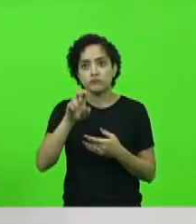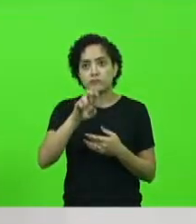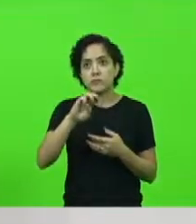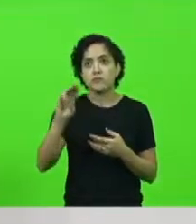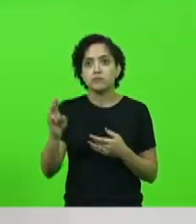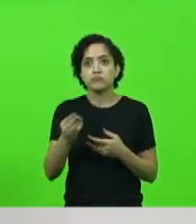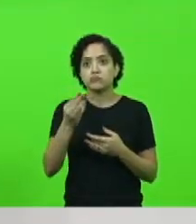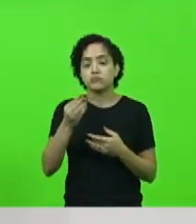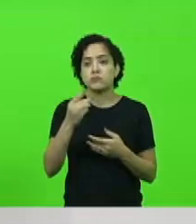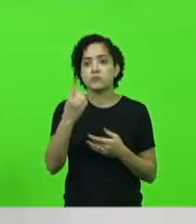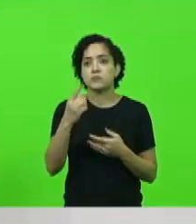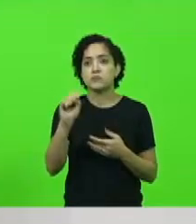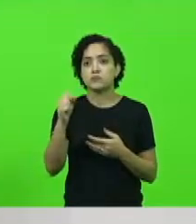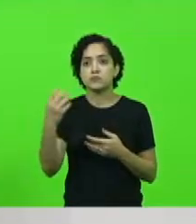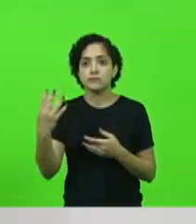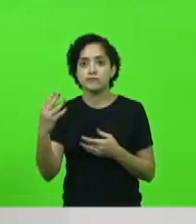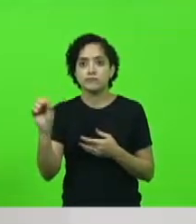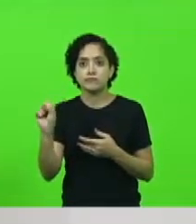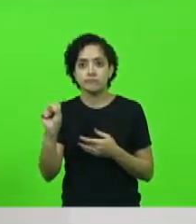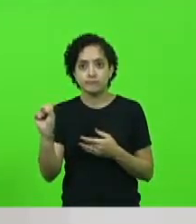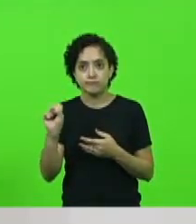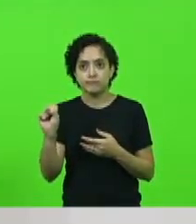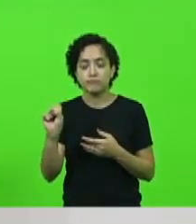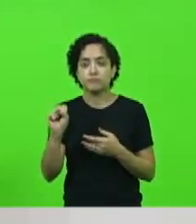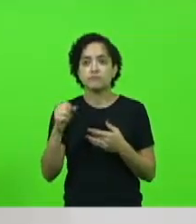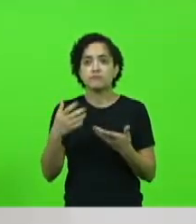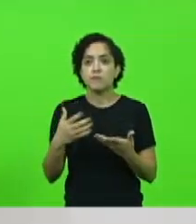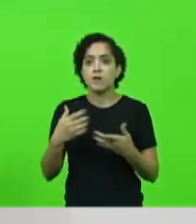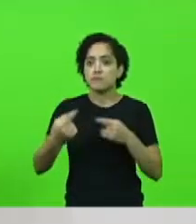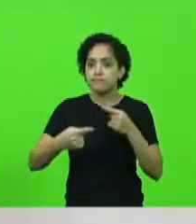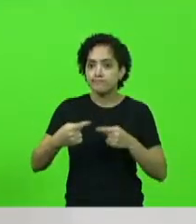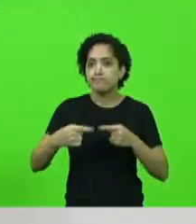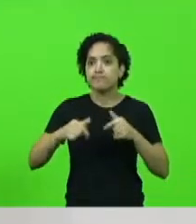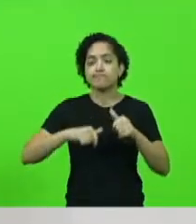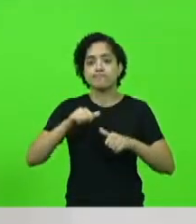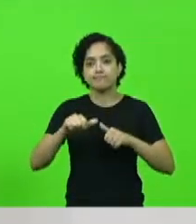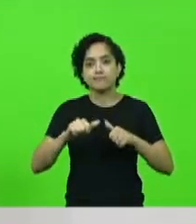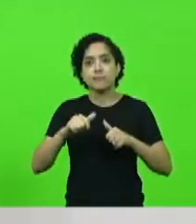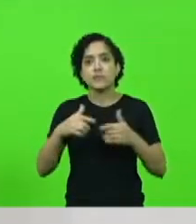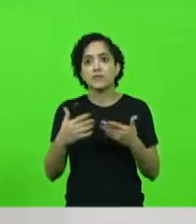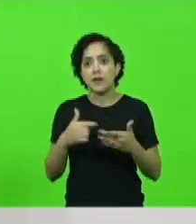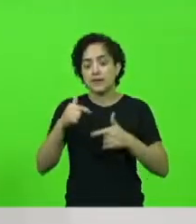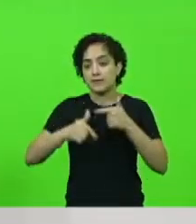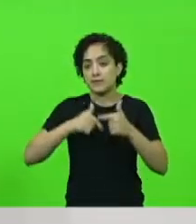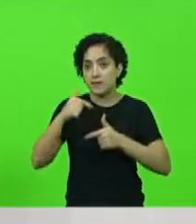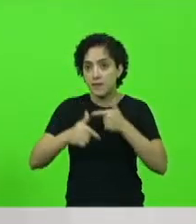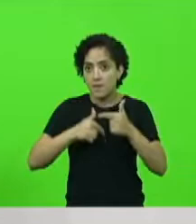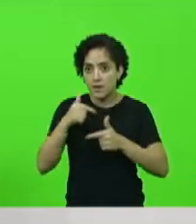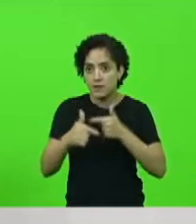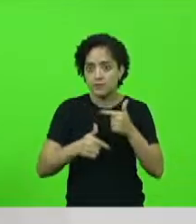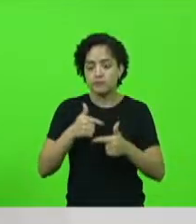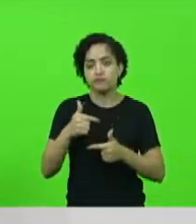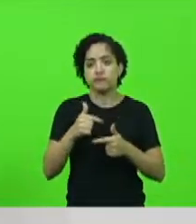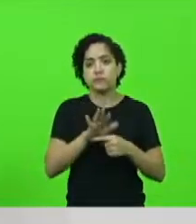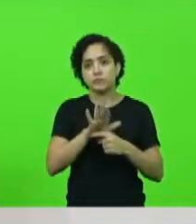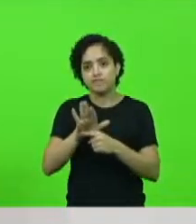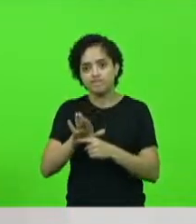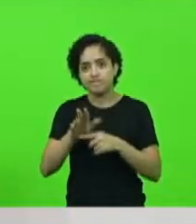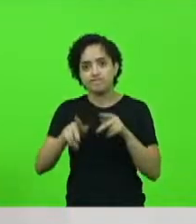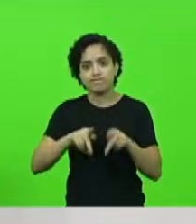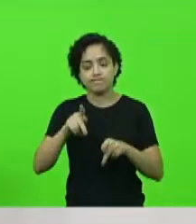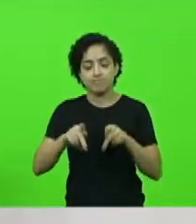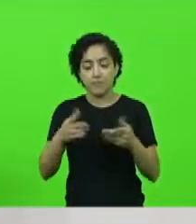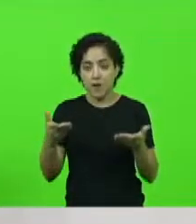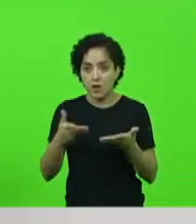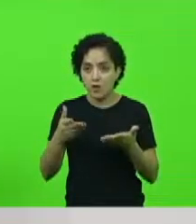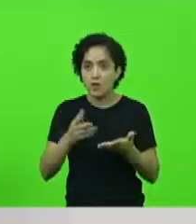5.184.000 segundos, respirando e trabalhando incansavelmente pelo bem comum do nosso povo. Continuamos agora